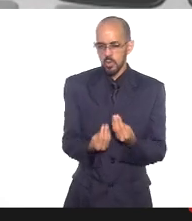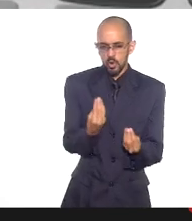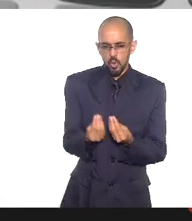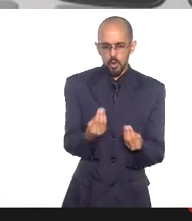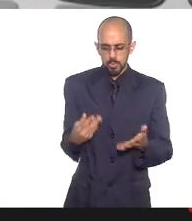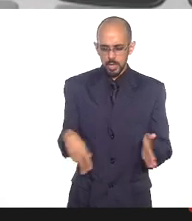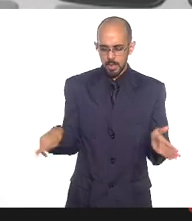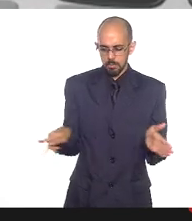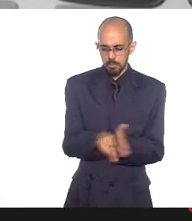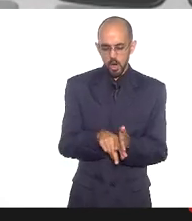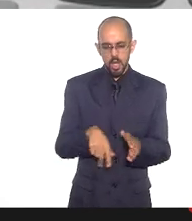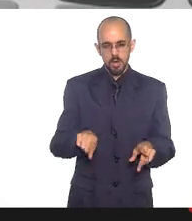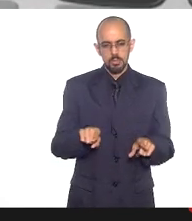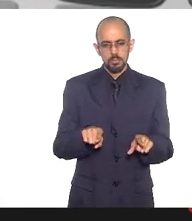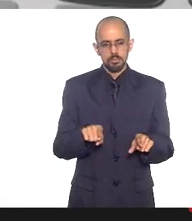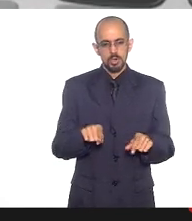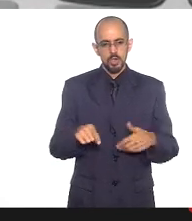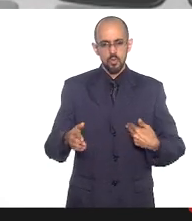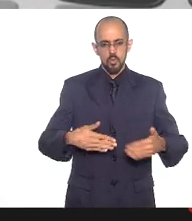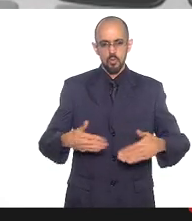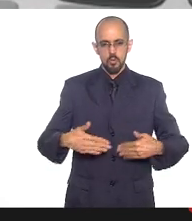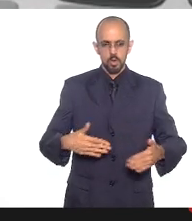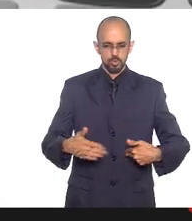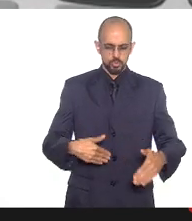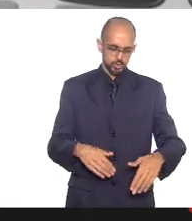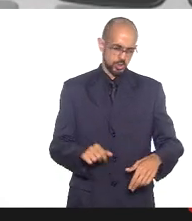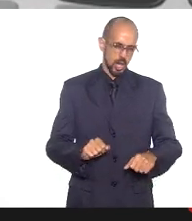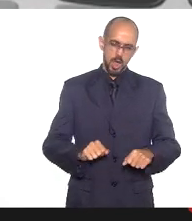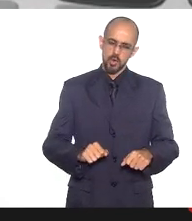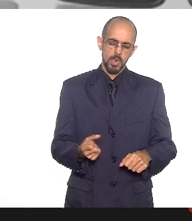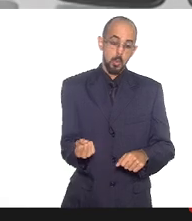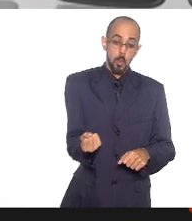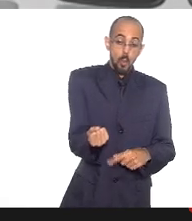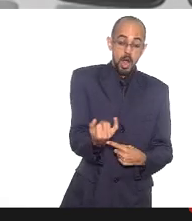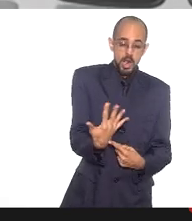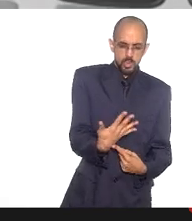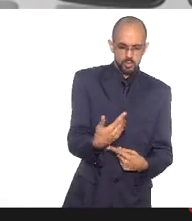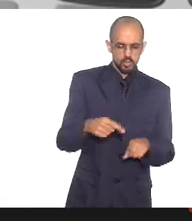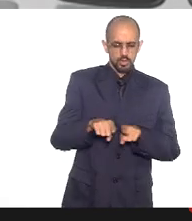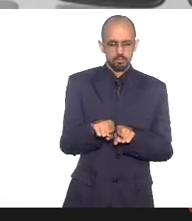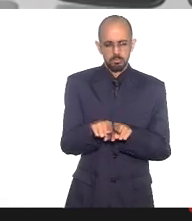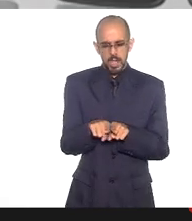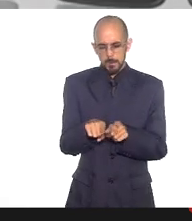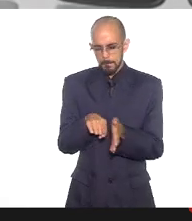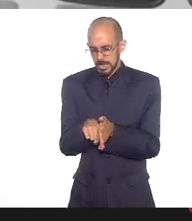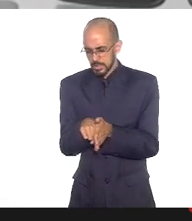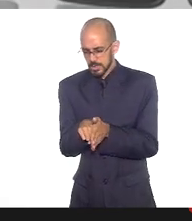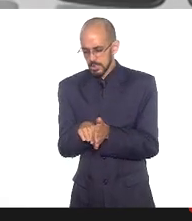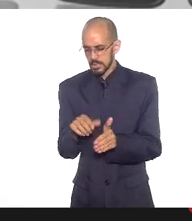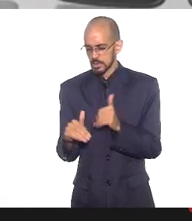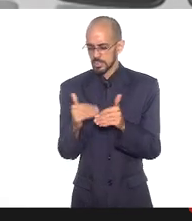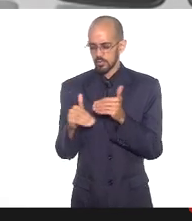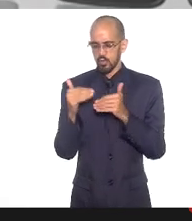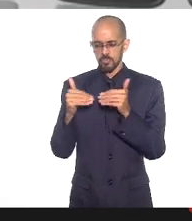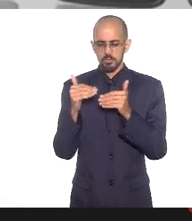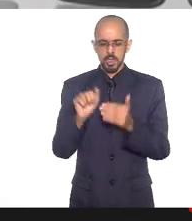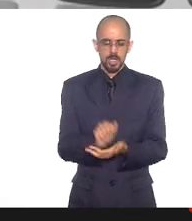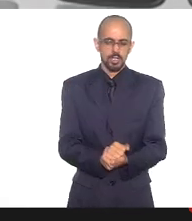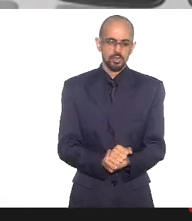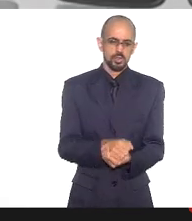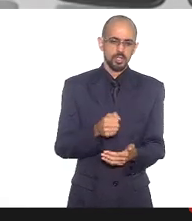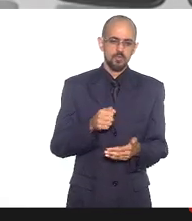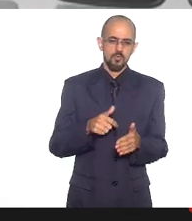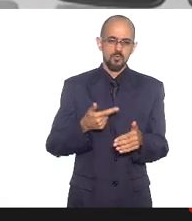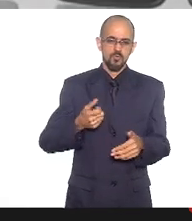própria volume de produção, dentre outras questões, pesquisa e desenvolvimento, diversas outras aplicações